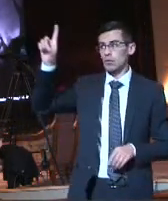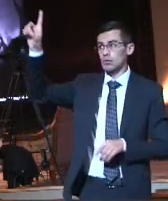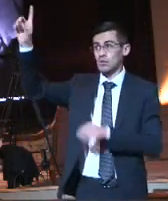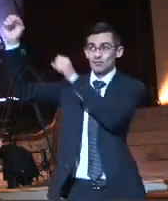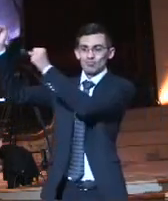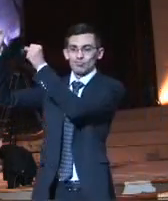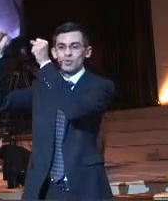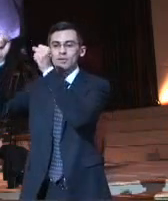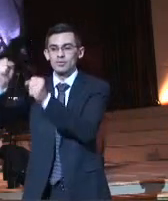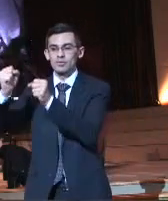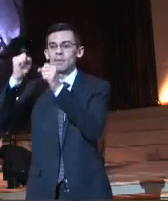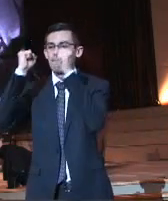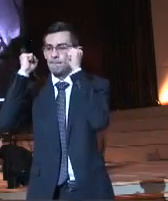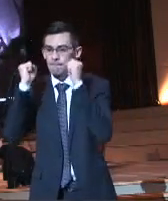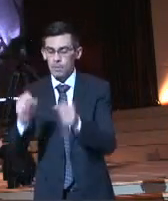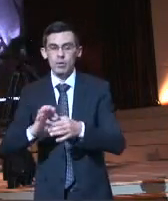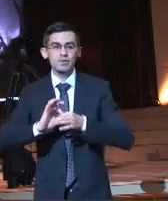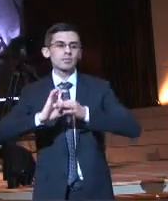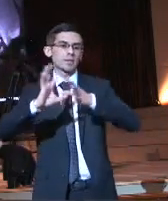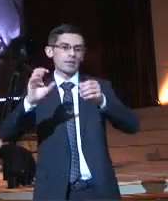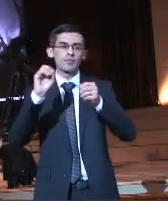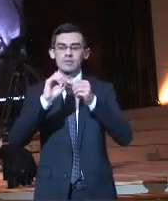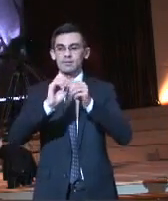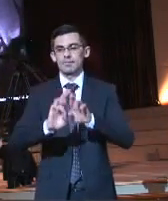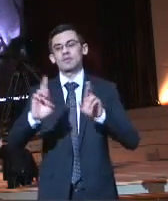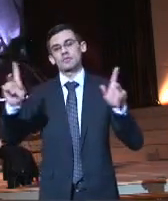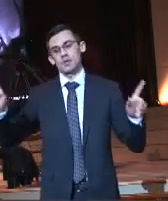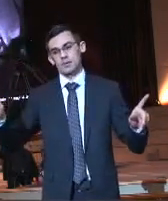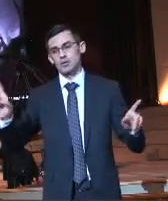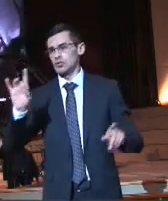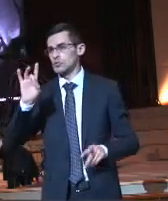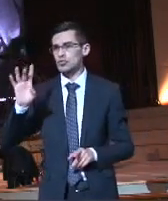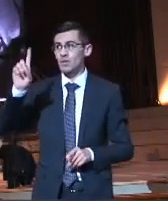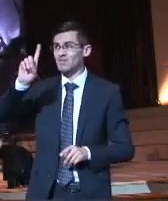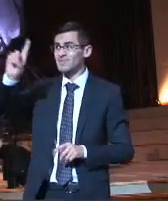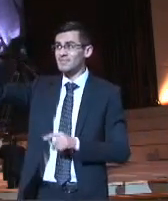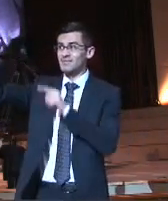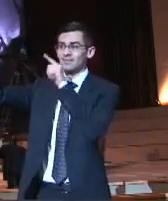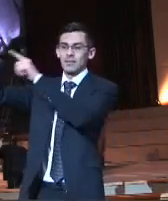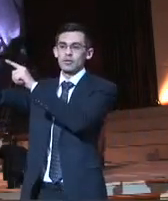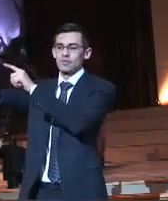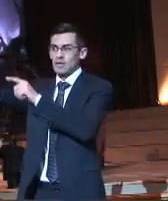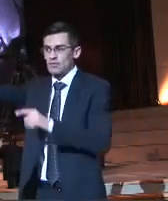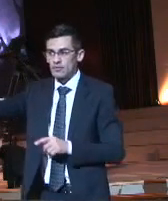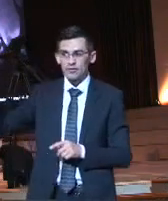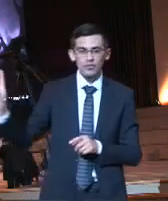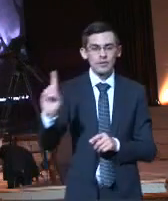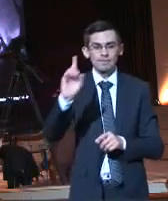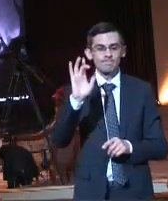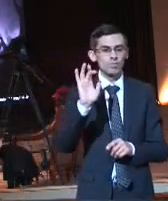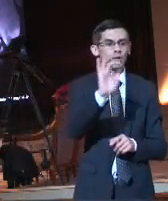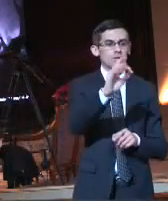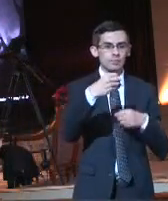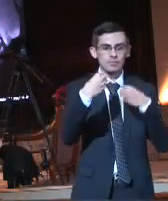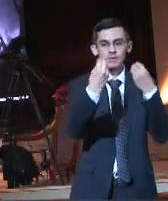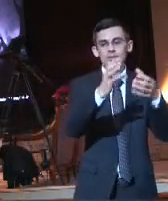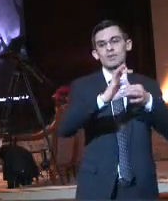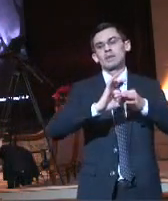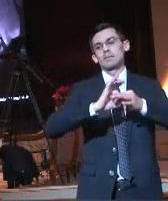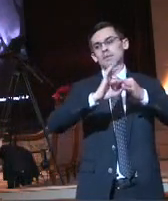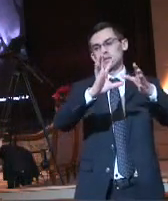poder de Deus vai fazer diferença. Só uma intervenção